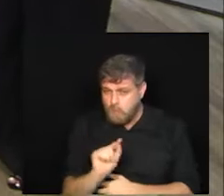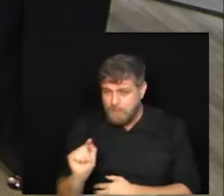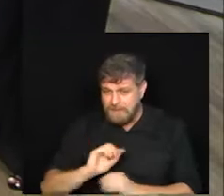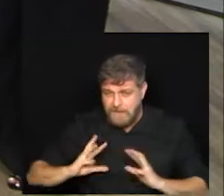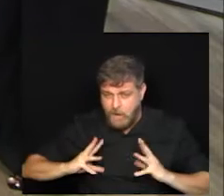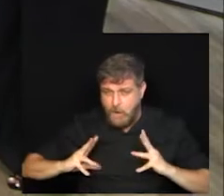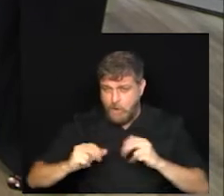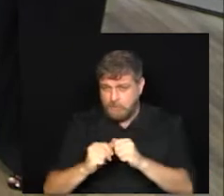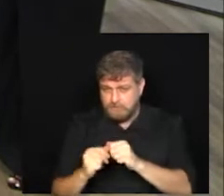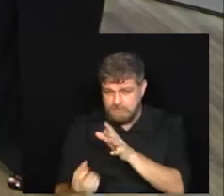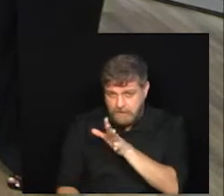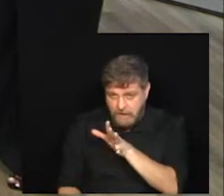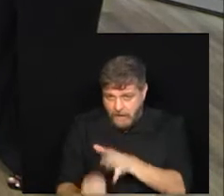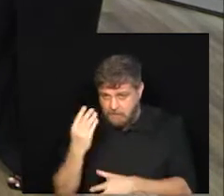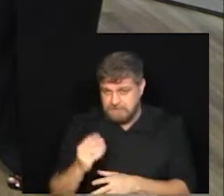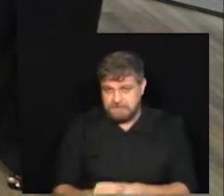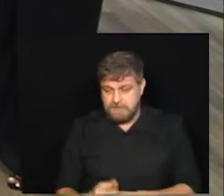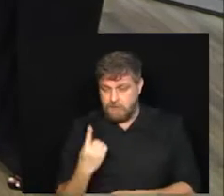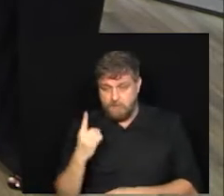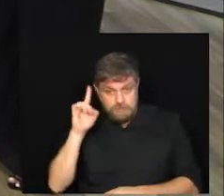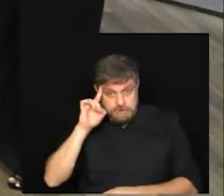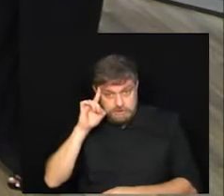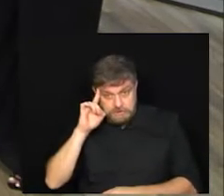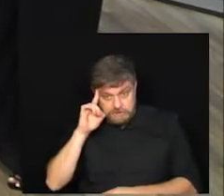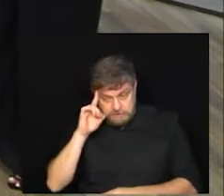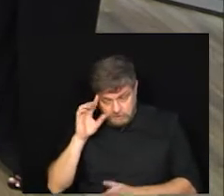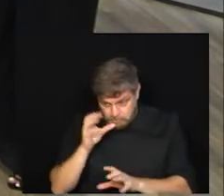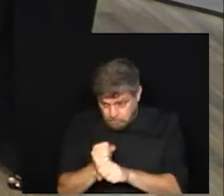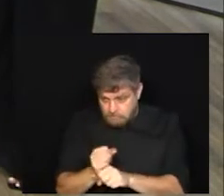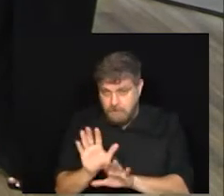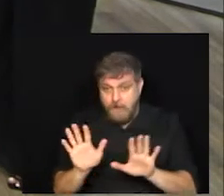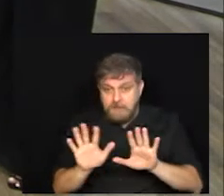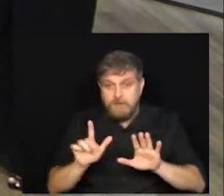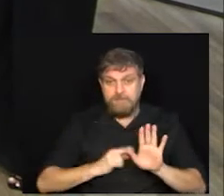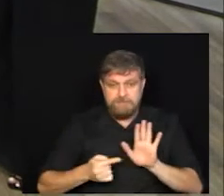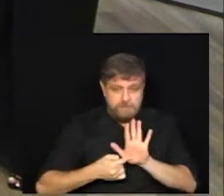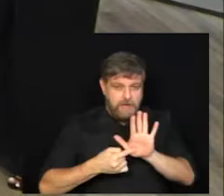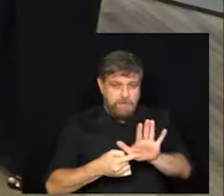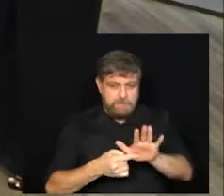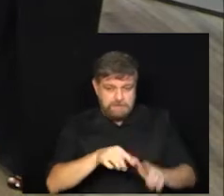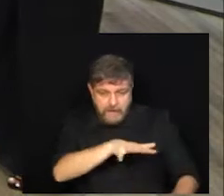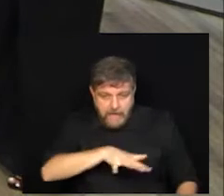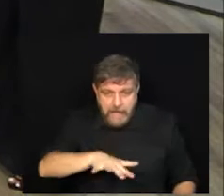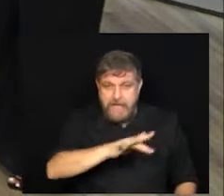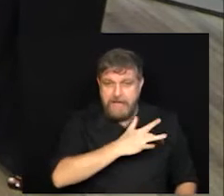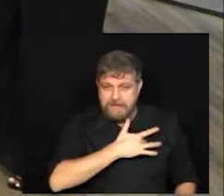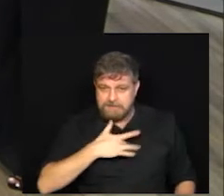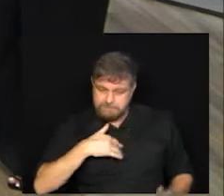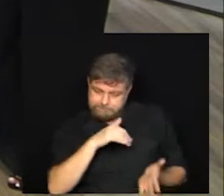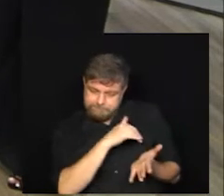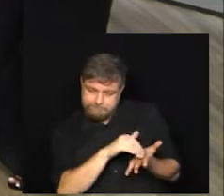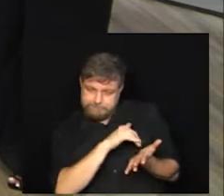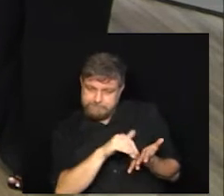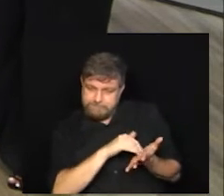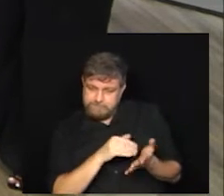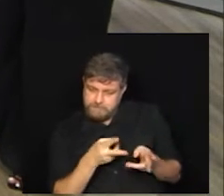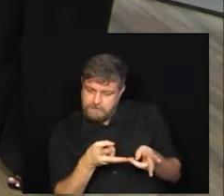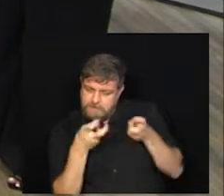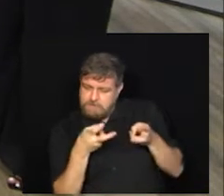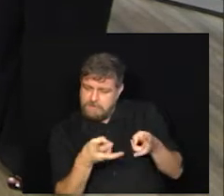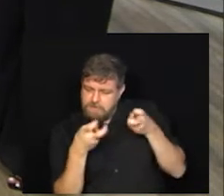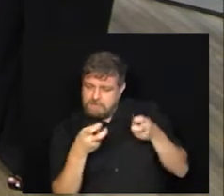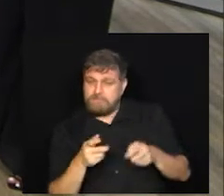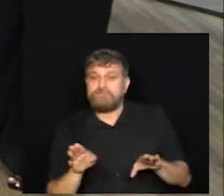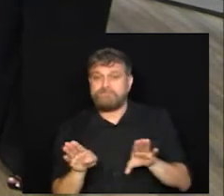óbitos aconteceram nas últimas 24 horas, sim, mas pela demonstração da Secretaria de Saúde, a gente observa que há uma